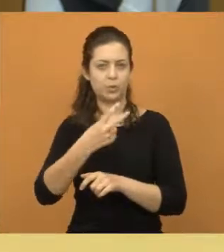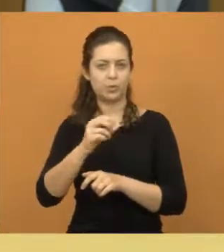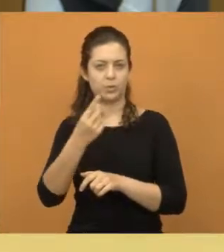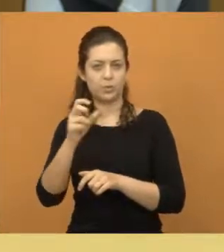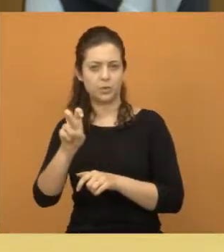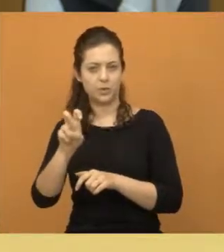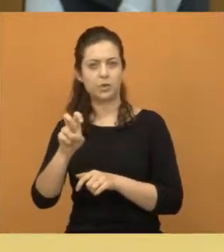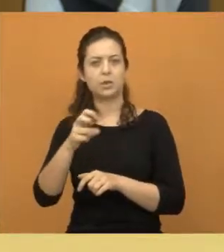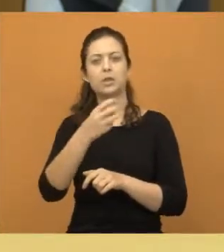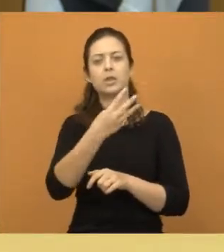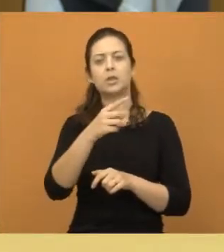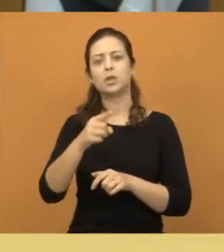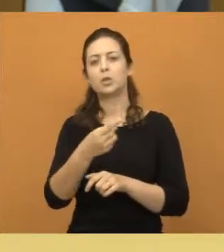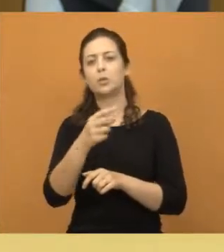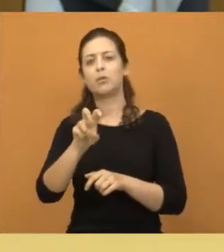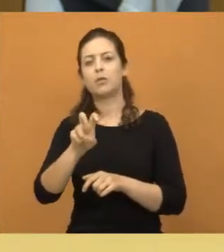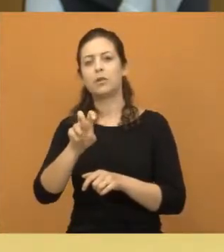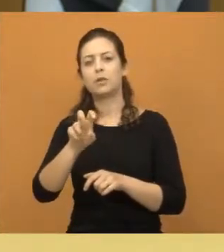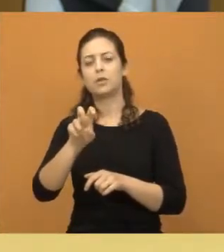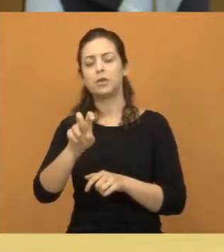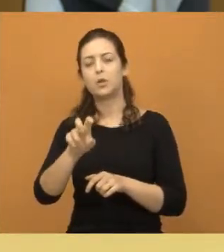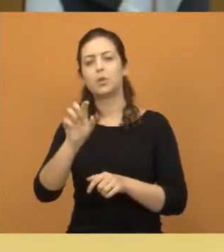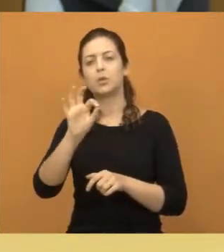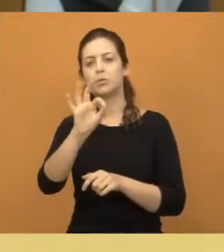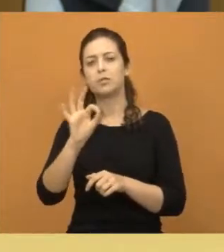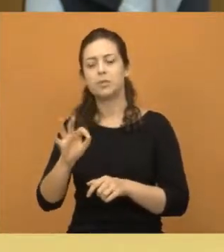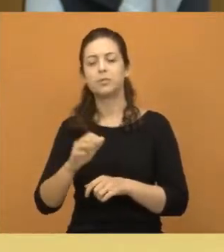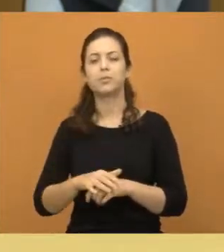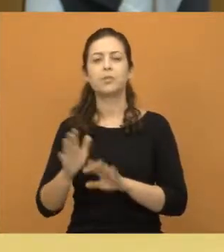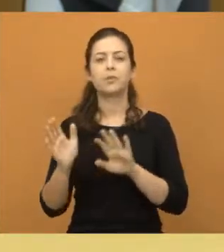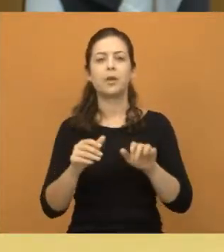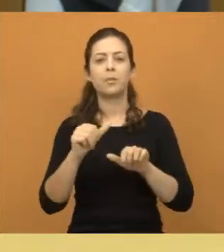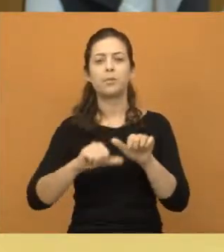representava 31,51%, foi para